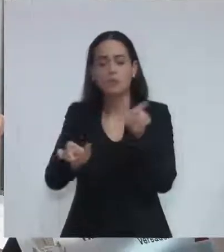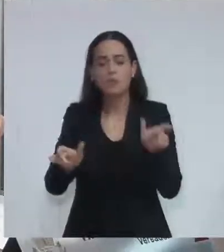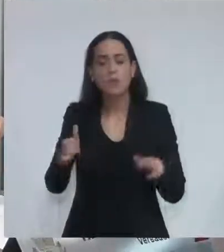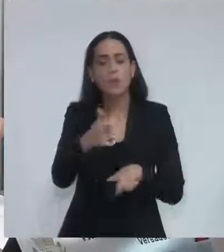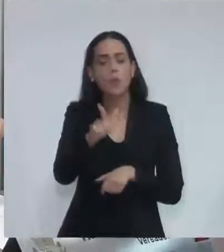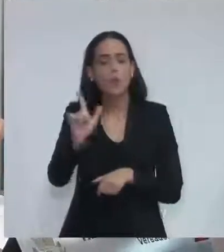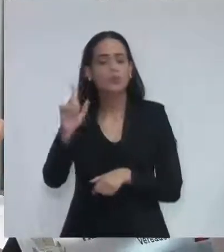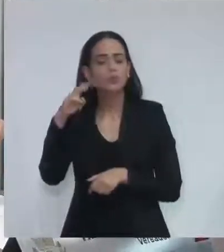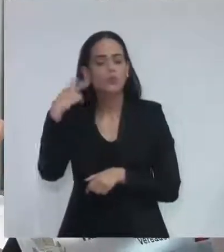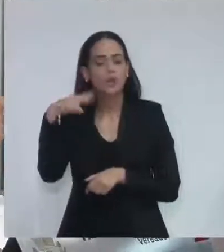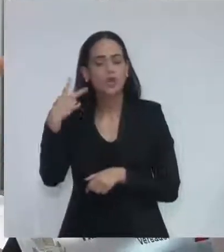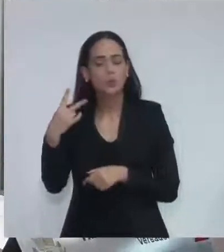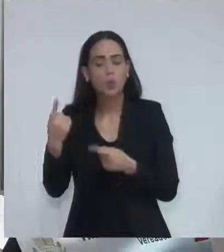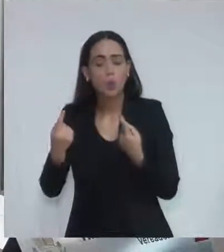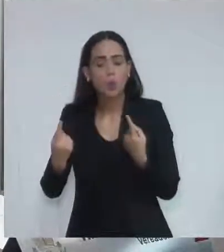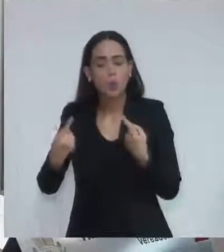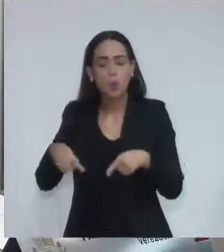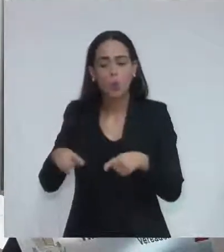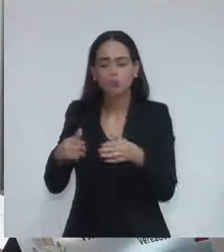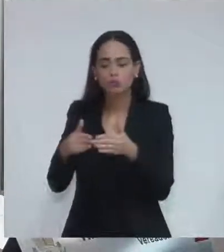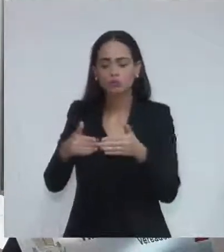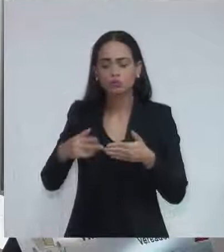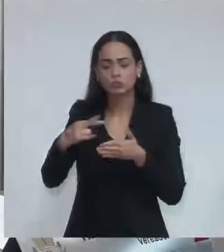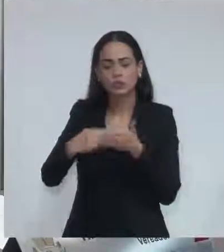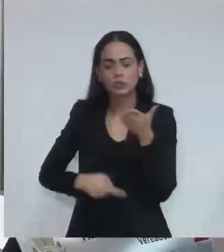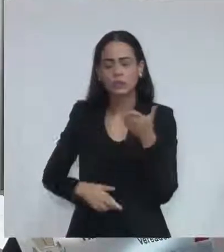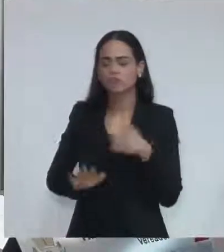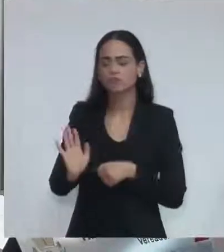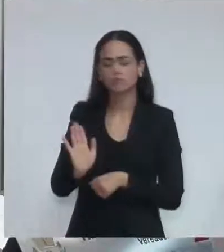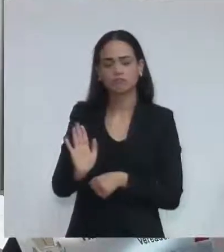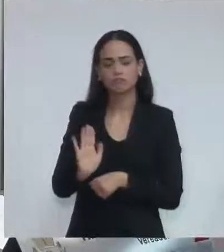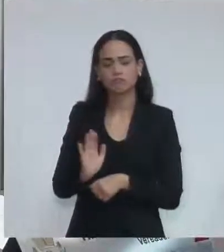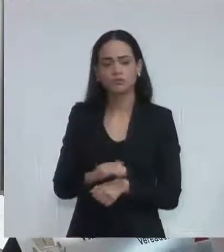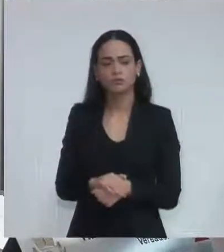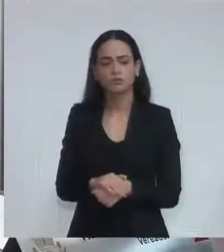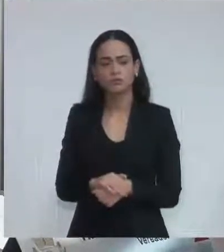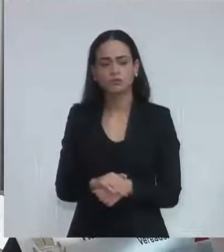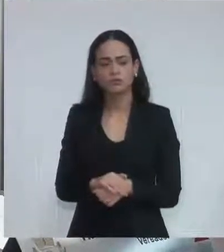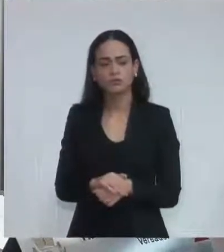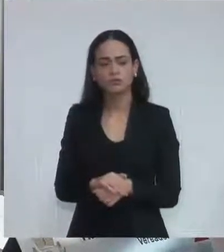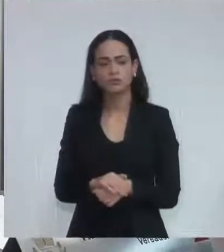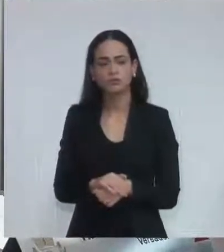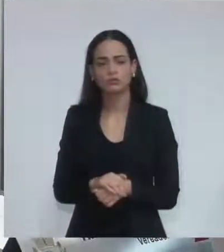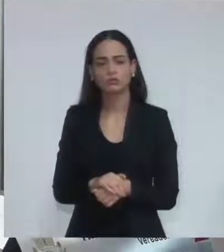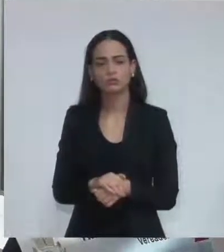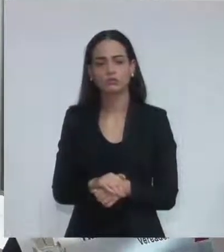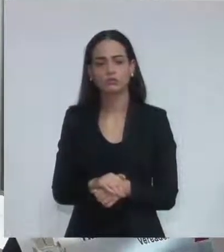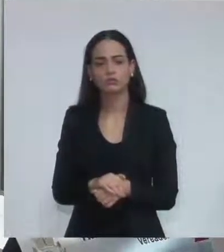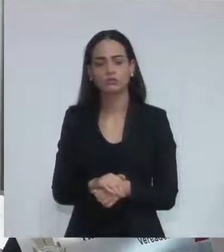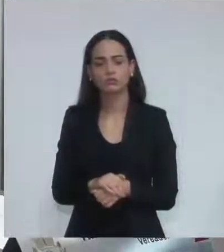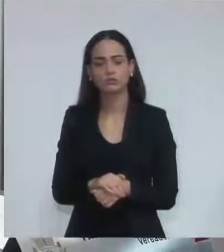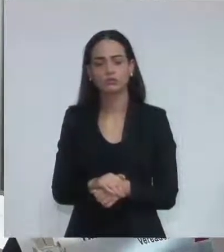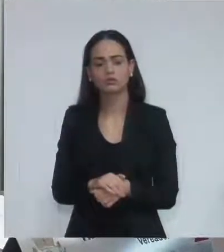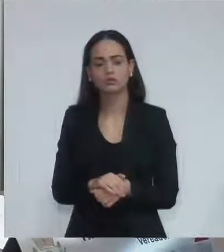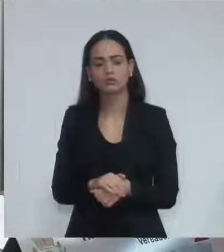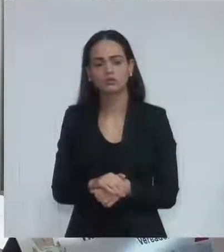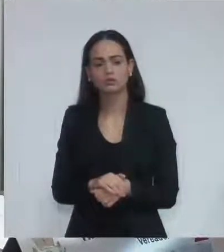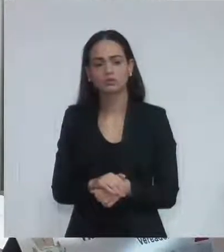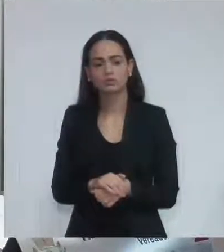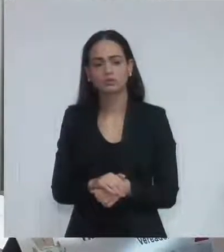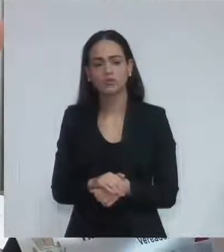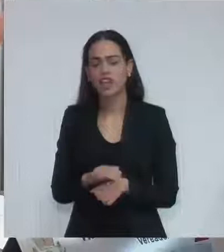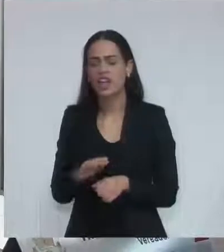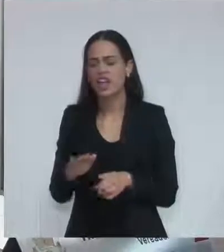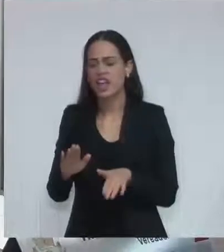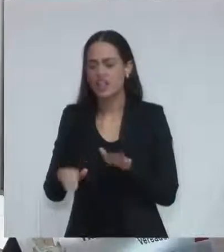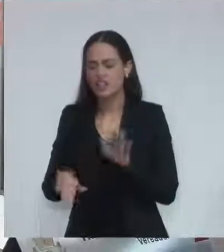contra requerimento, até porque me parece que eu li um trecho aí embasado em... Vereadores reprovam requerimento, isso